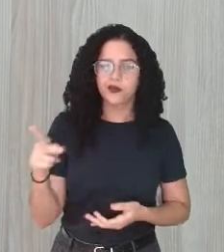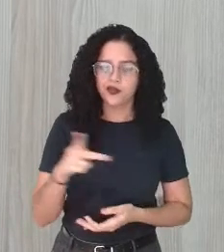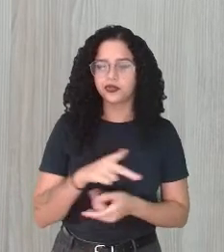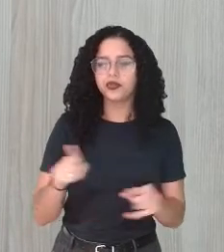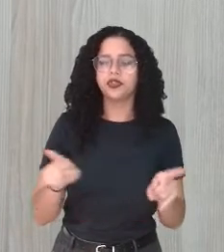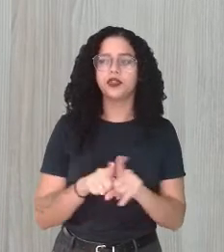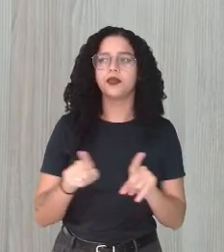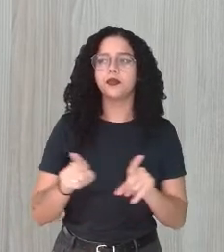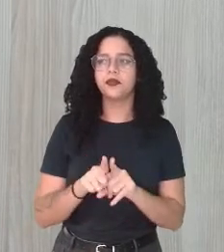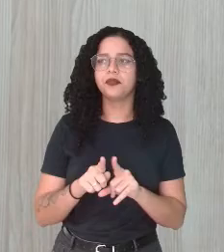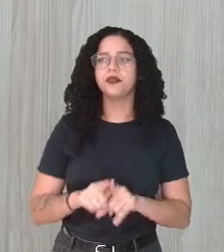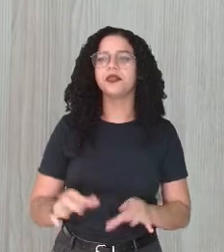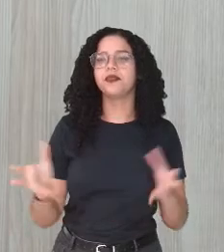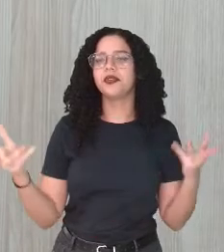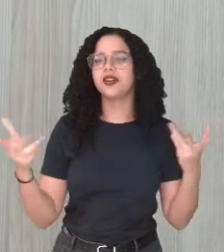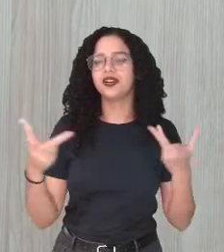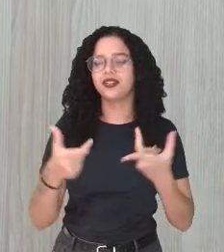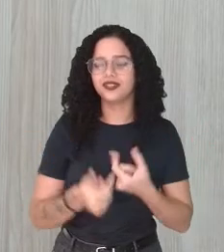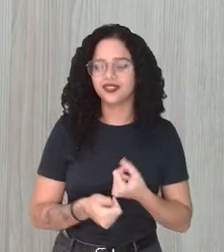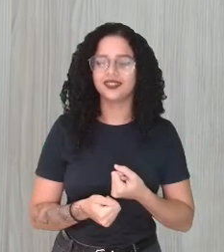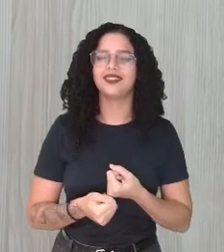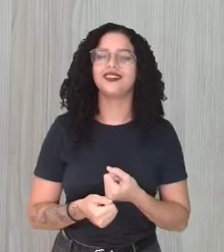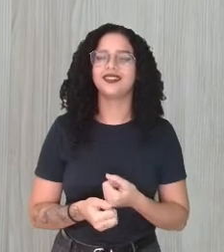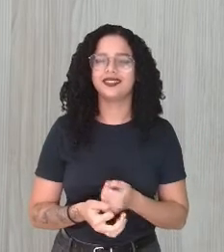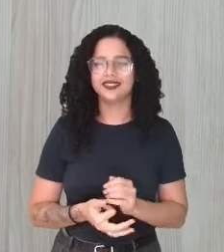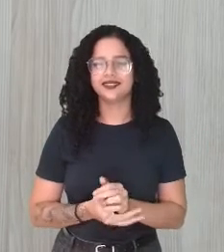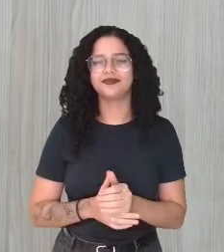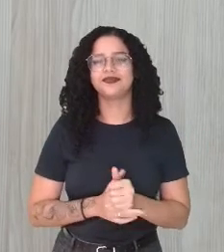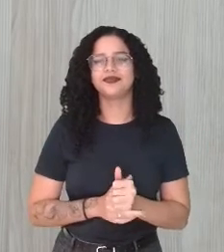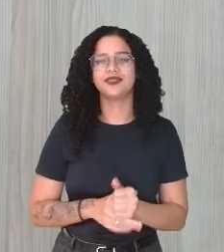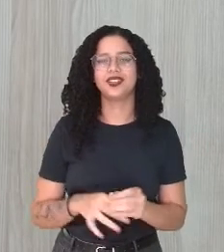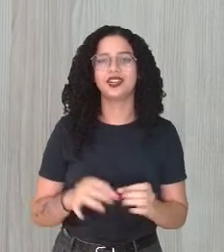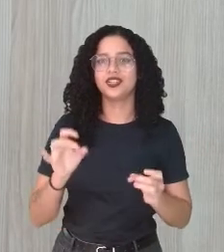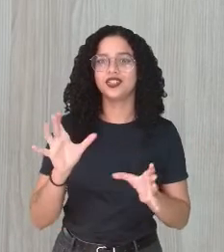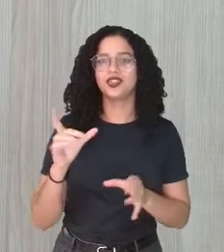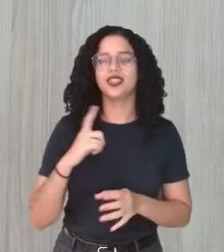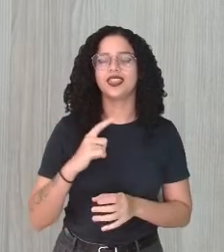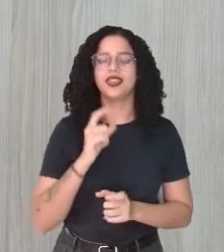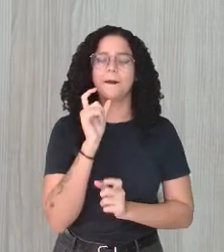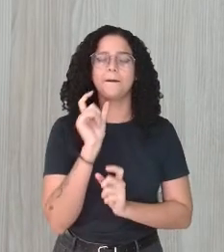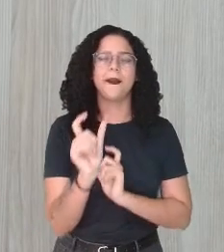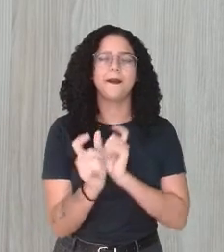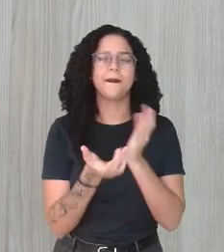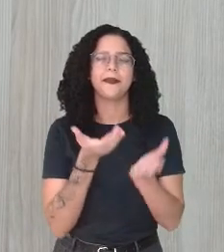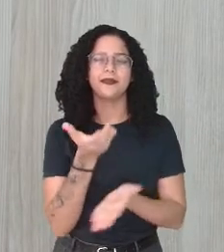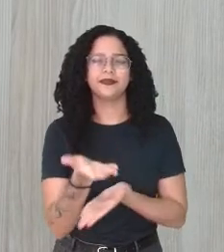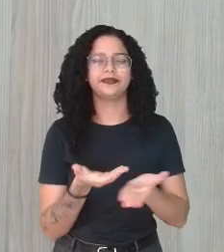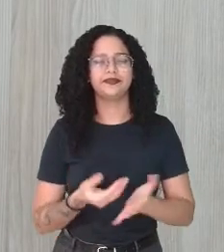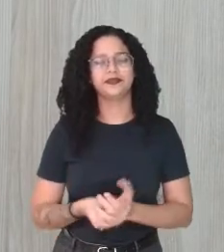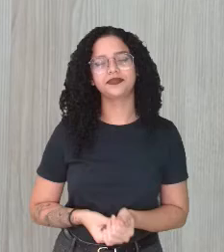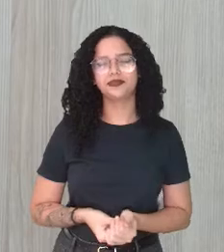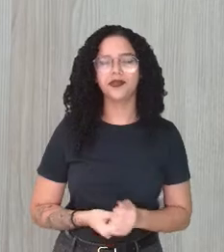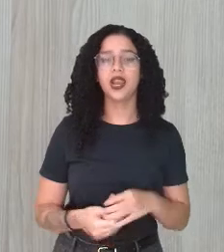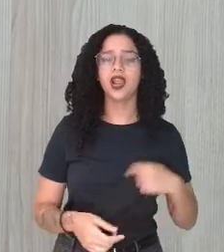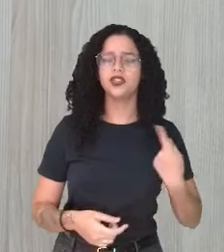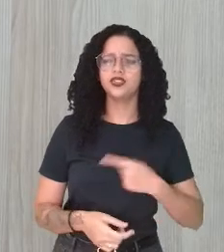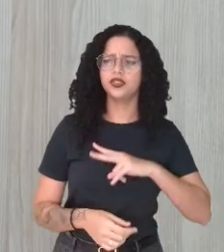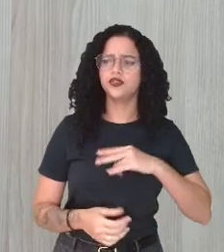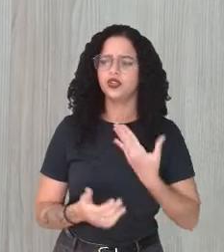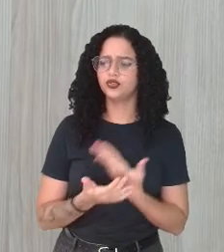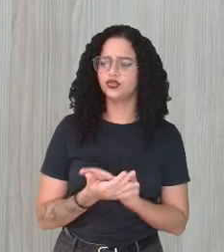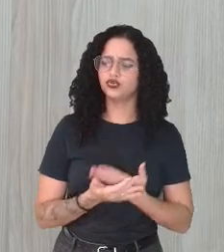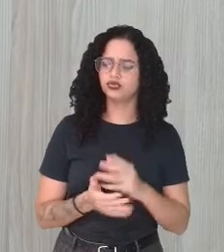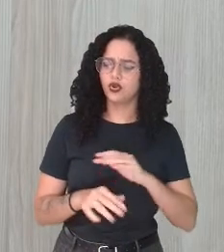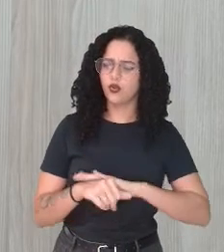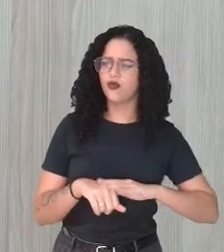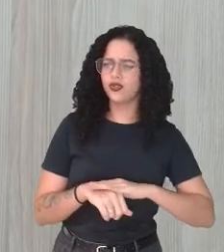também queridíssima, maravilhosa, né? Só tenho elogios. E a gente vai aqui estudar, conversar um pouquinho,